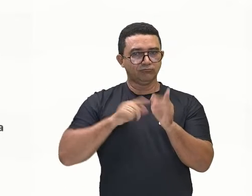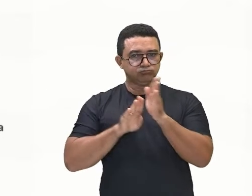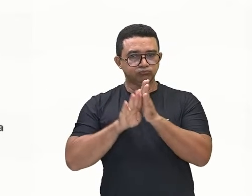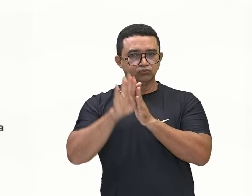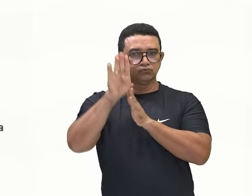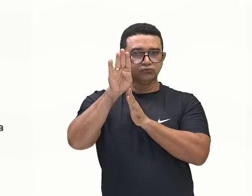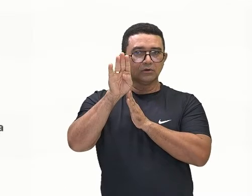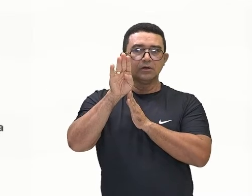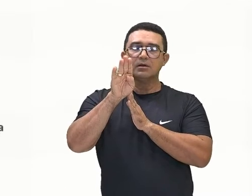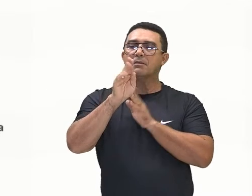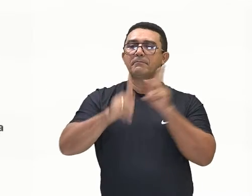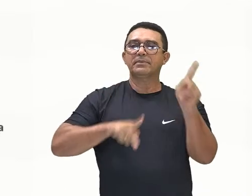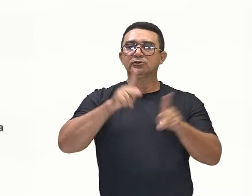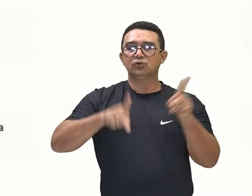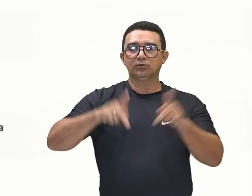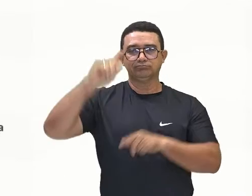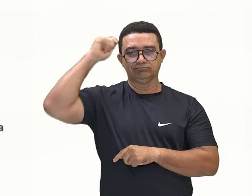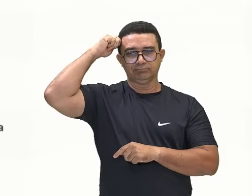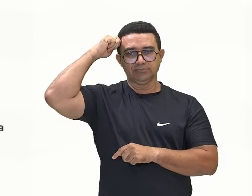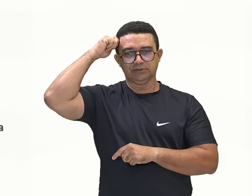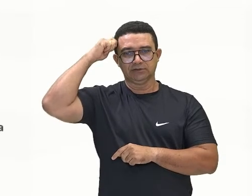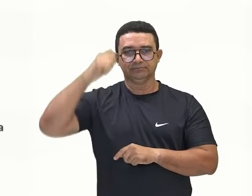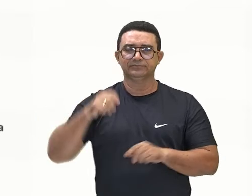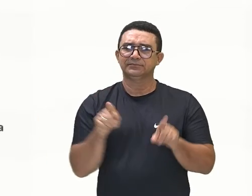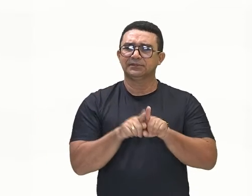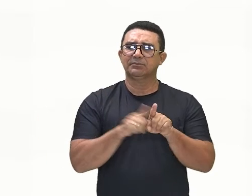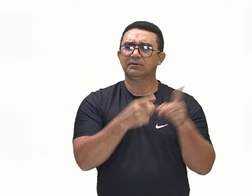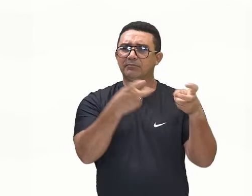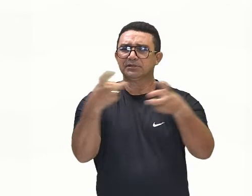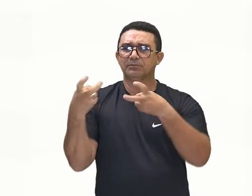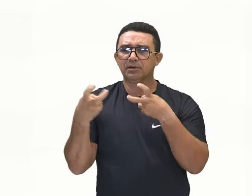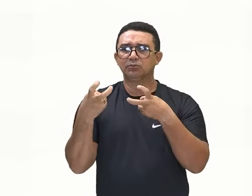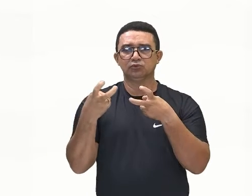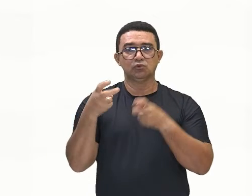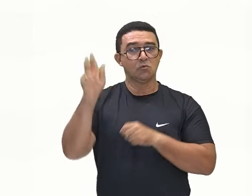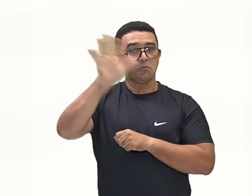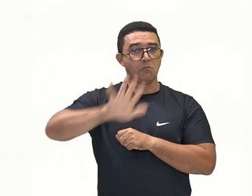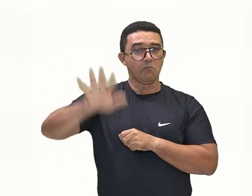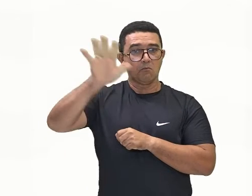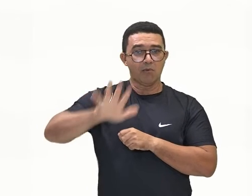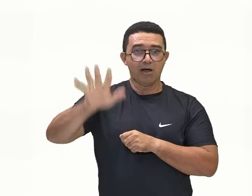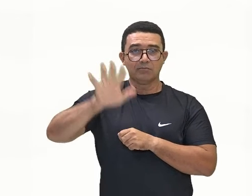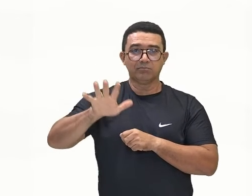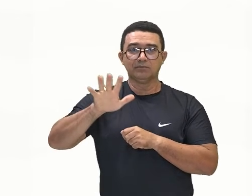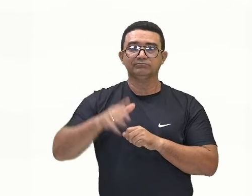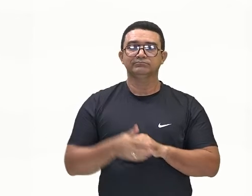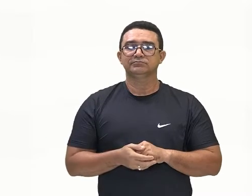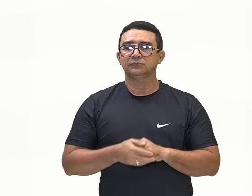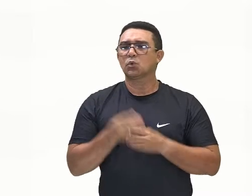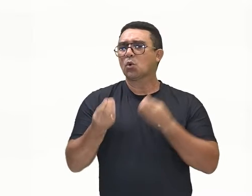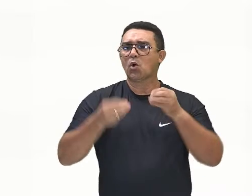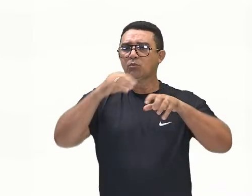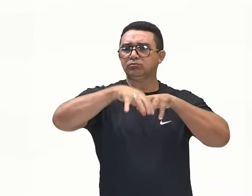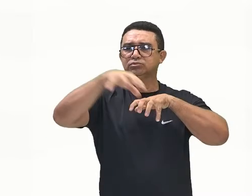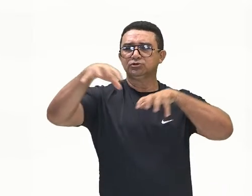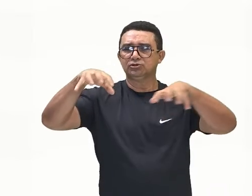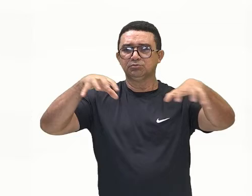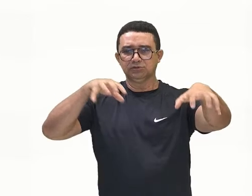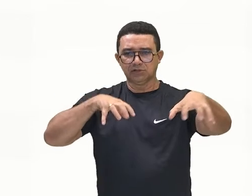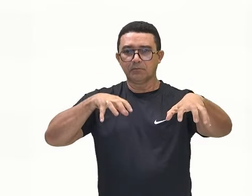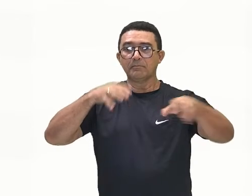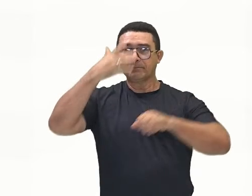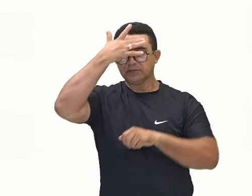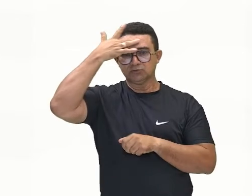da população preta. E a gente verifica agora no mapa a proporção da distribuição da população